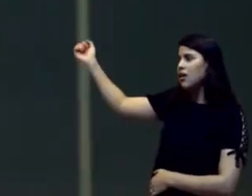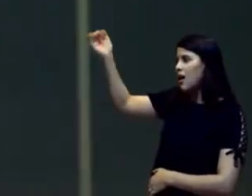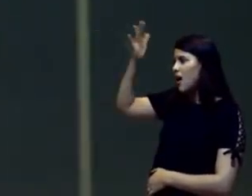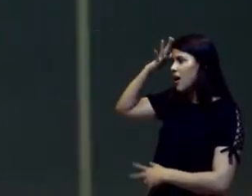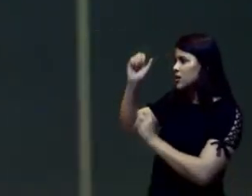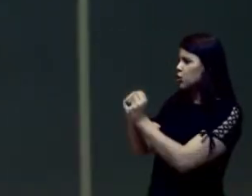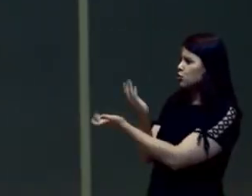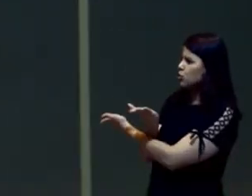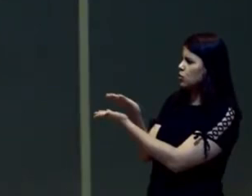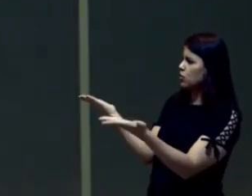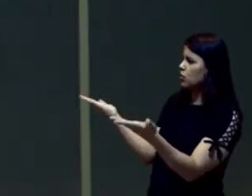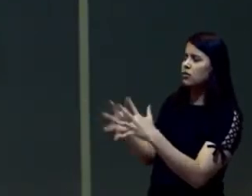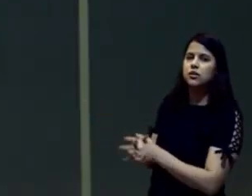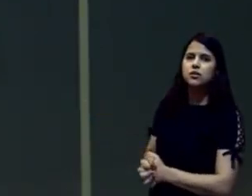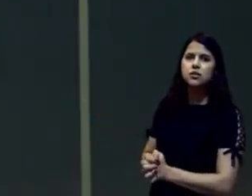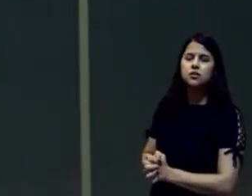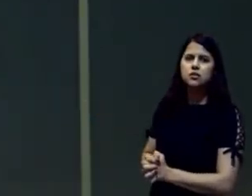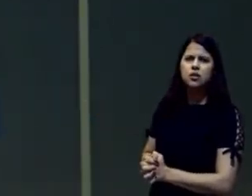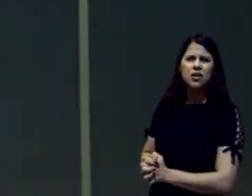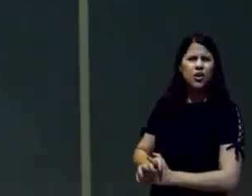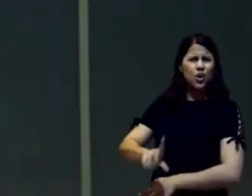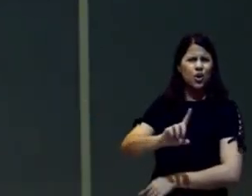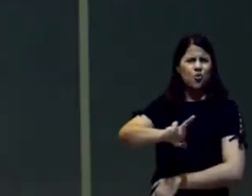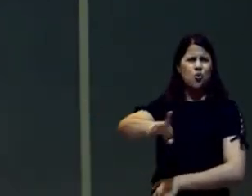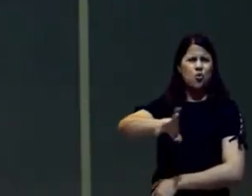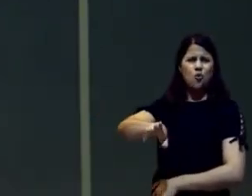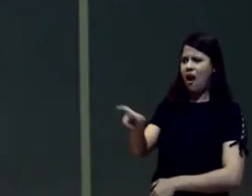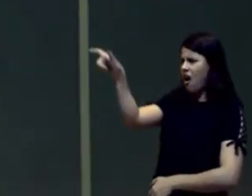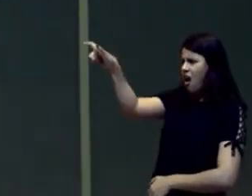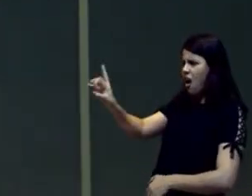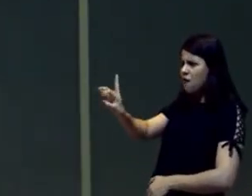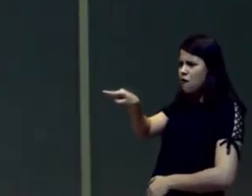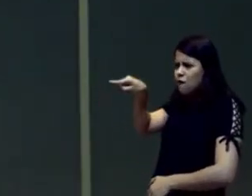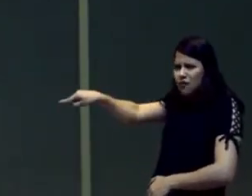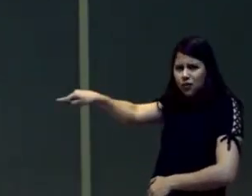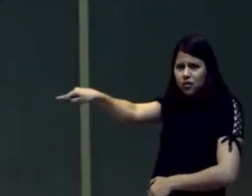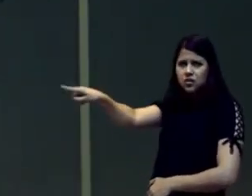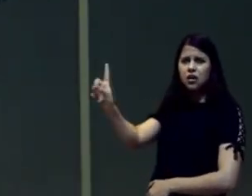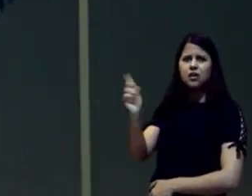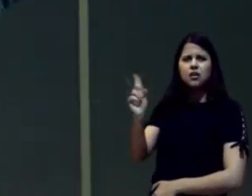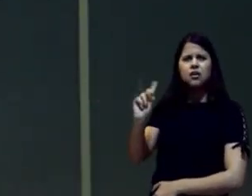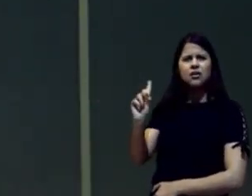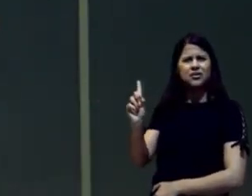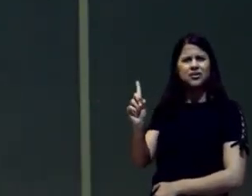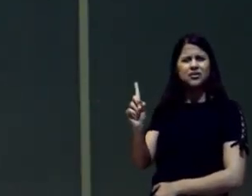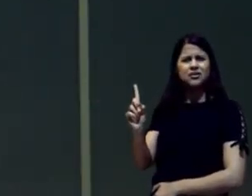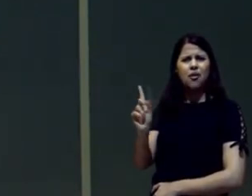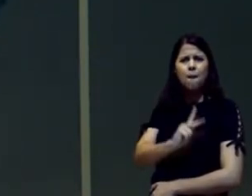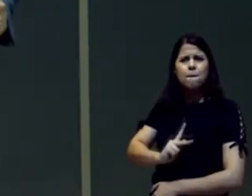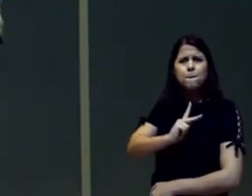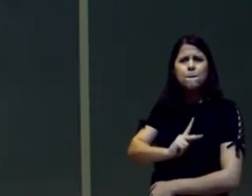vocês. Ele não diz a graça esteja com você. Quando eu fui entender por que que Paulo usa o plural neste